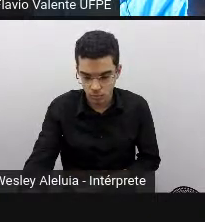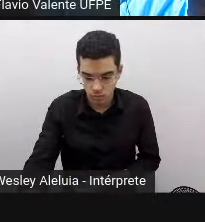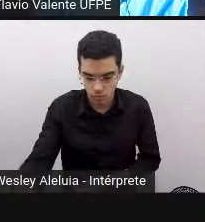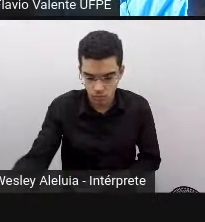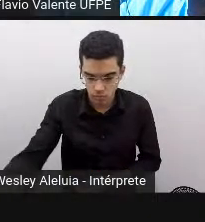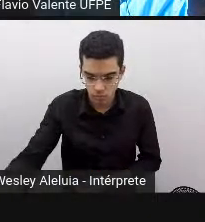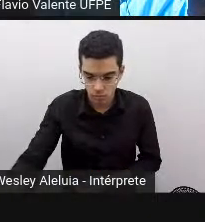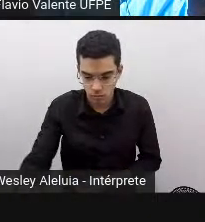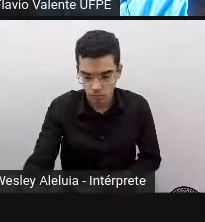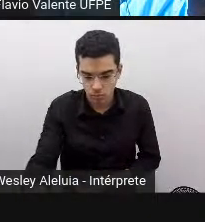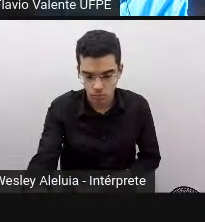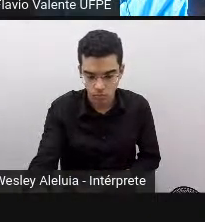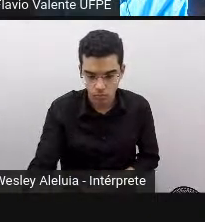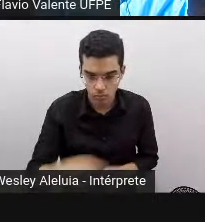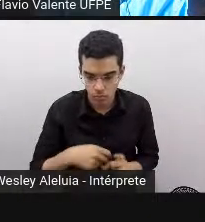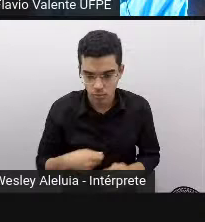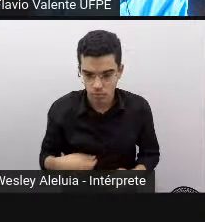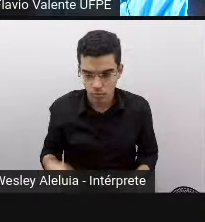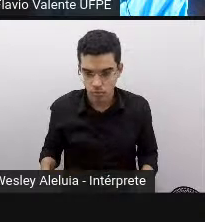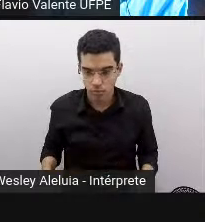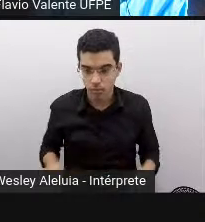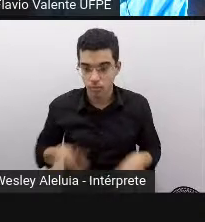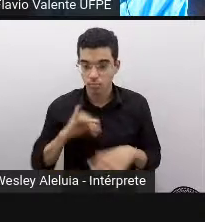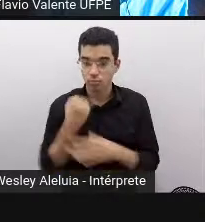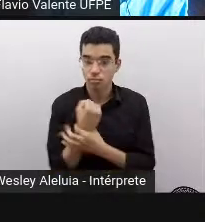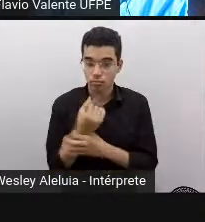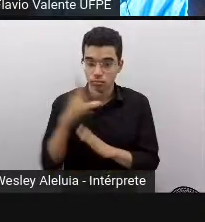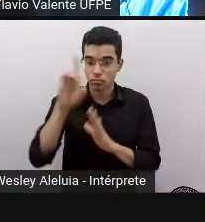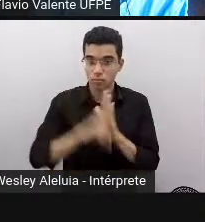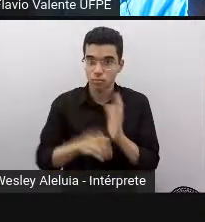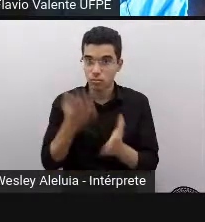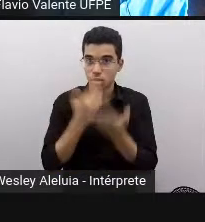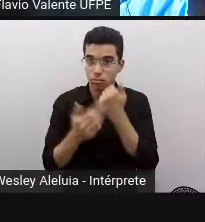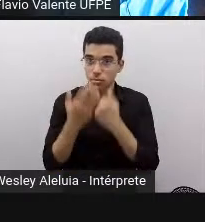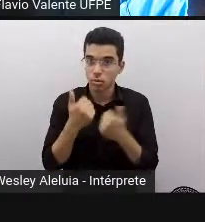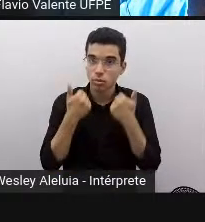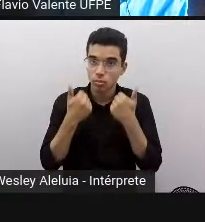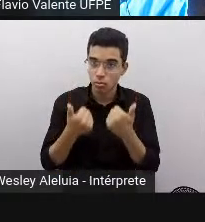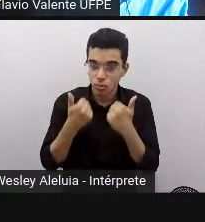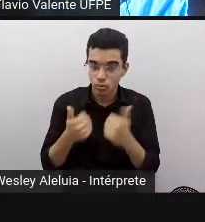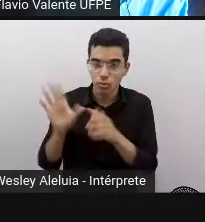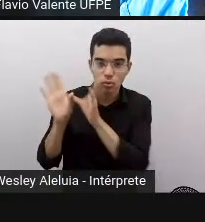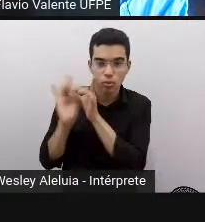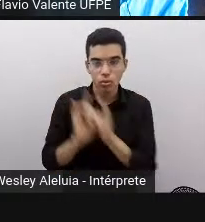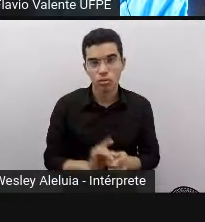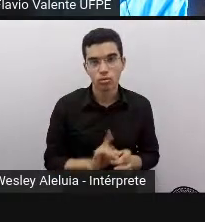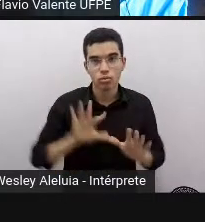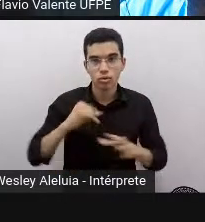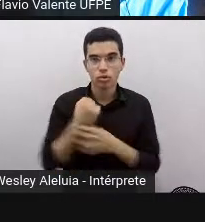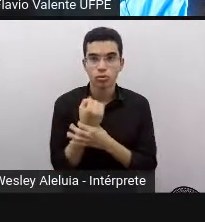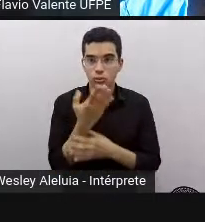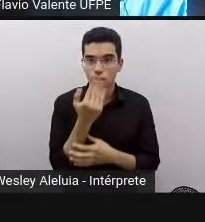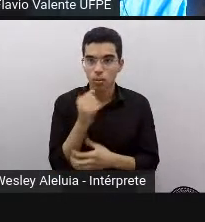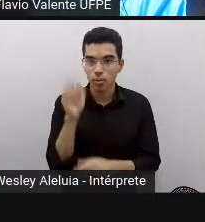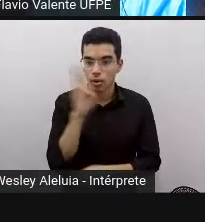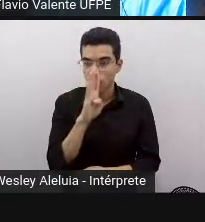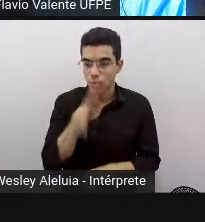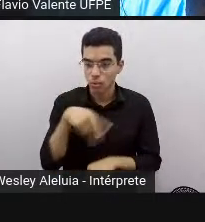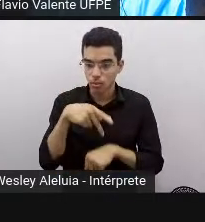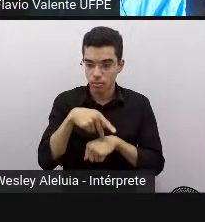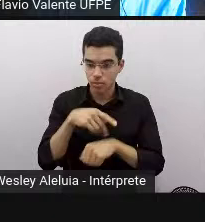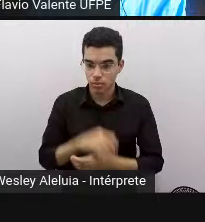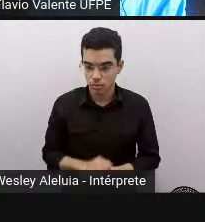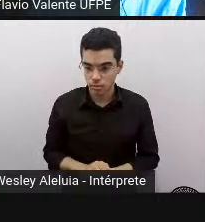realização progressiva do direito à alimentação adequada no contexto da segurança alimentar nacional. Ou seja, um grupo de trabalho